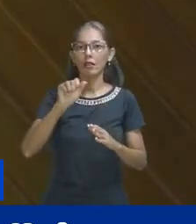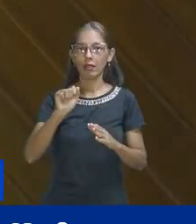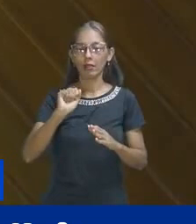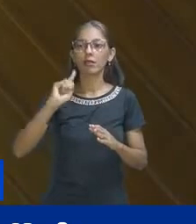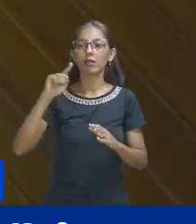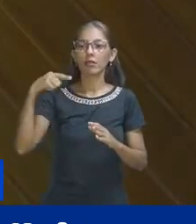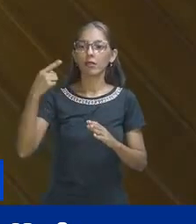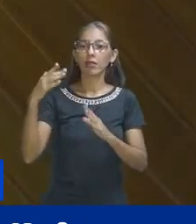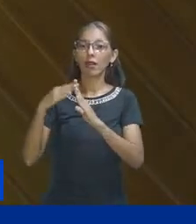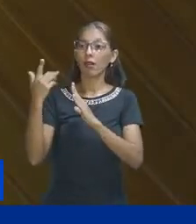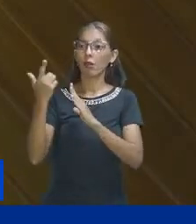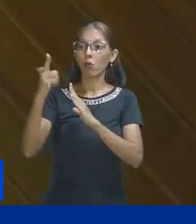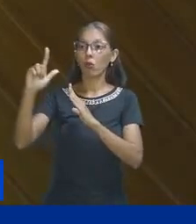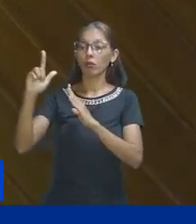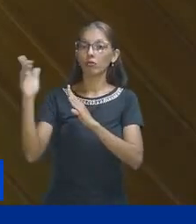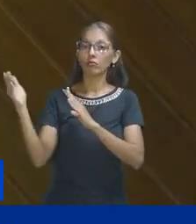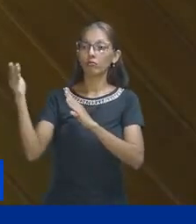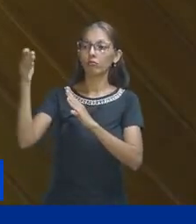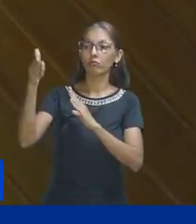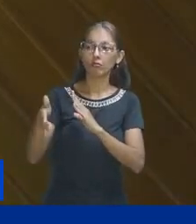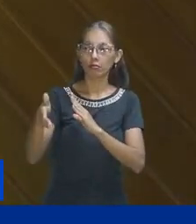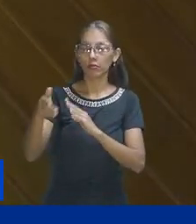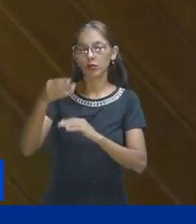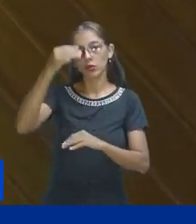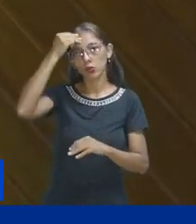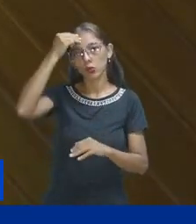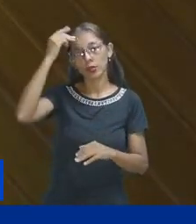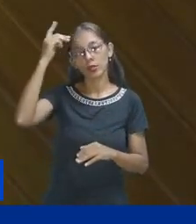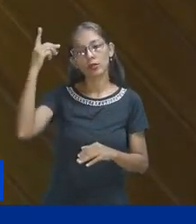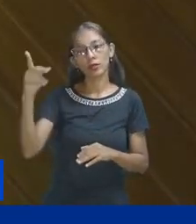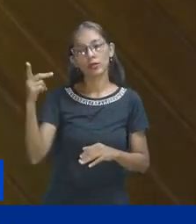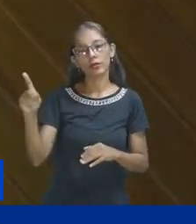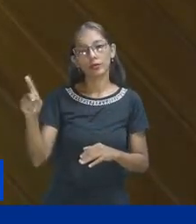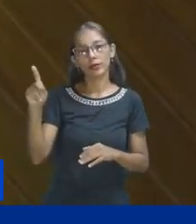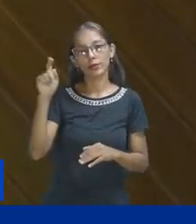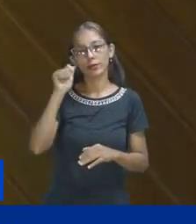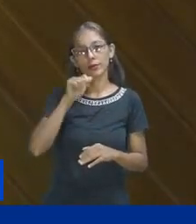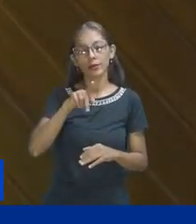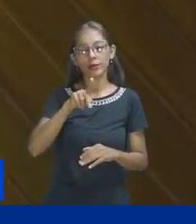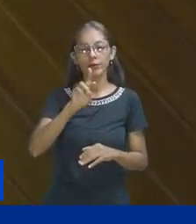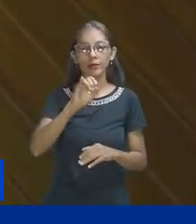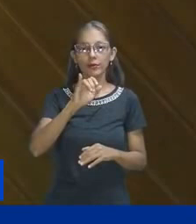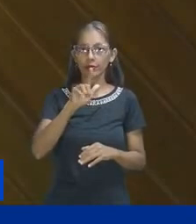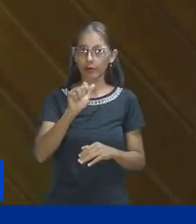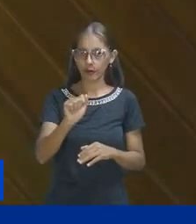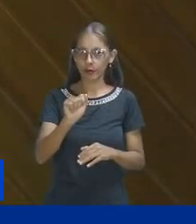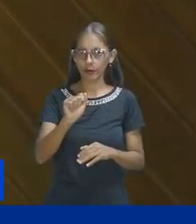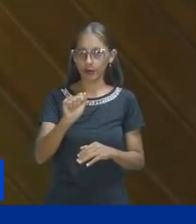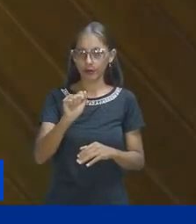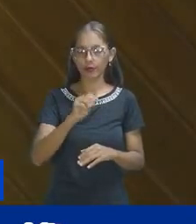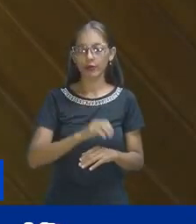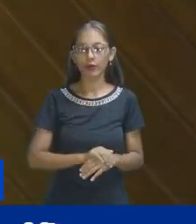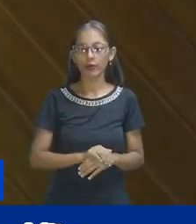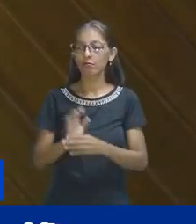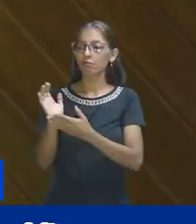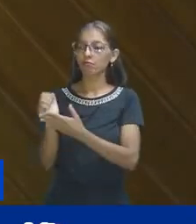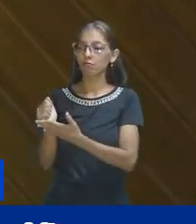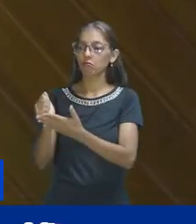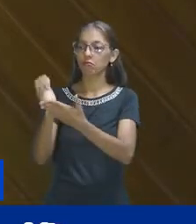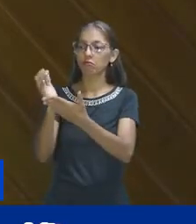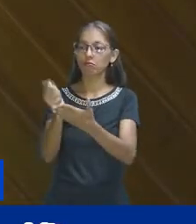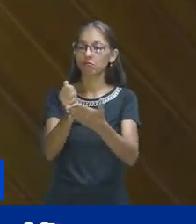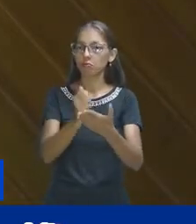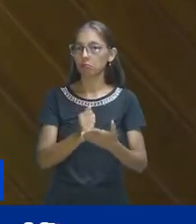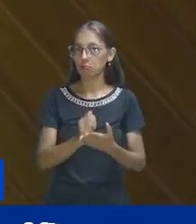sobrinhos da dona Keila, e lá, então, ele iria deixá-las no local da votação. Nesse meio do caminho,